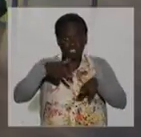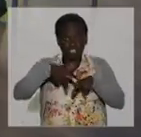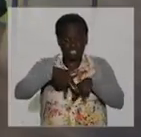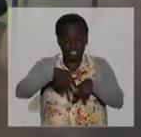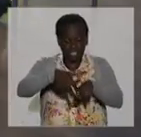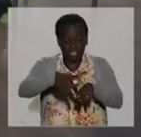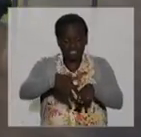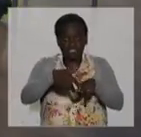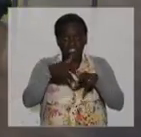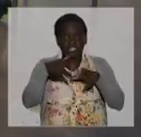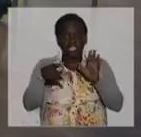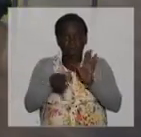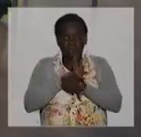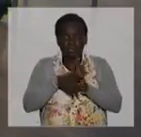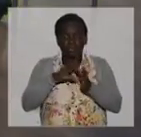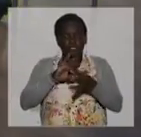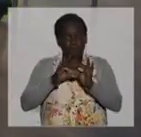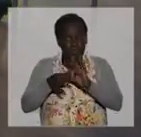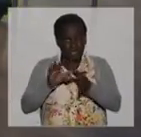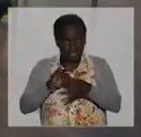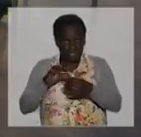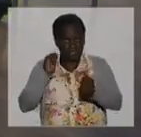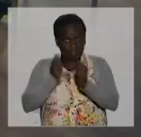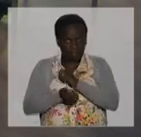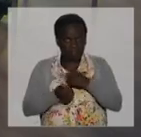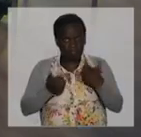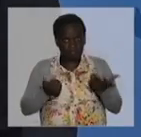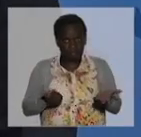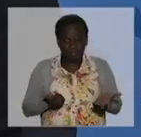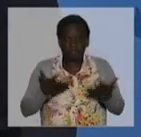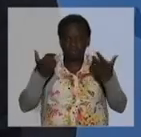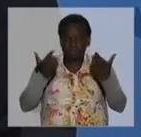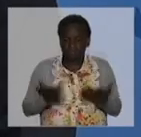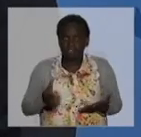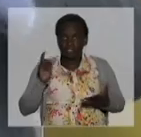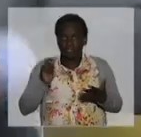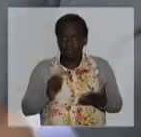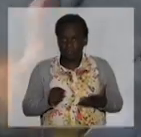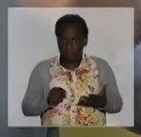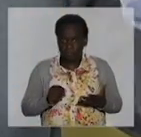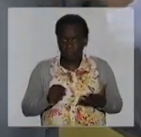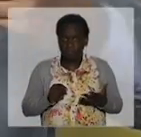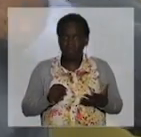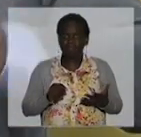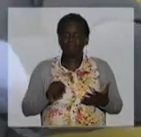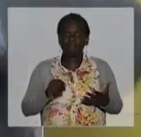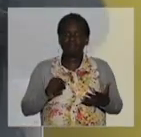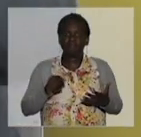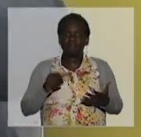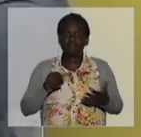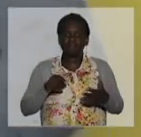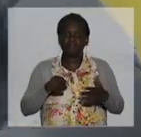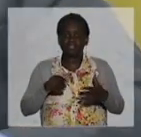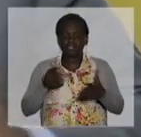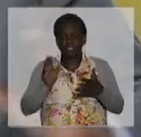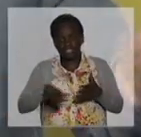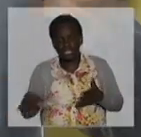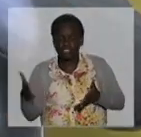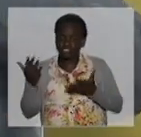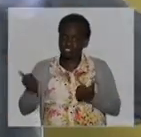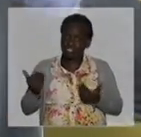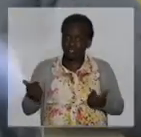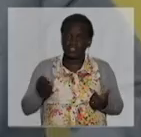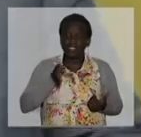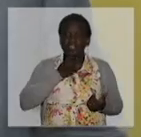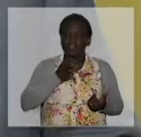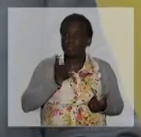ser modalidade olímpica. E eu disse o seguinte, as crianças e os adolescentes